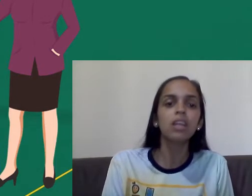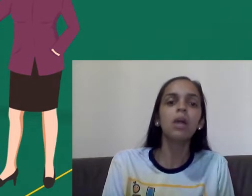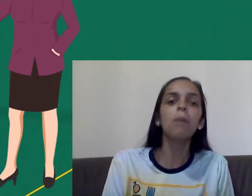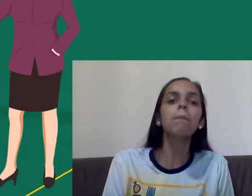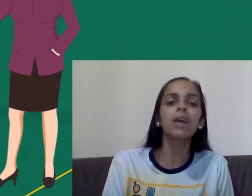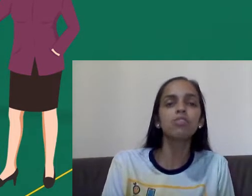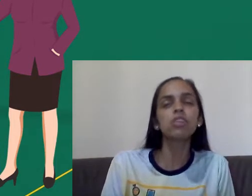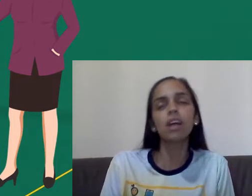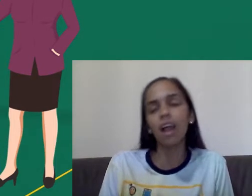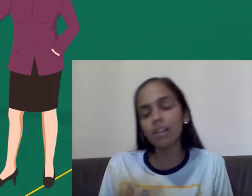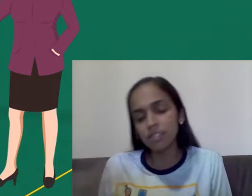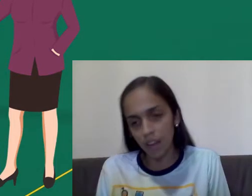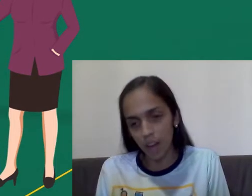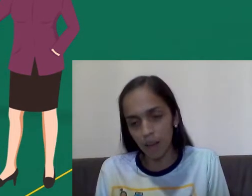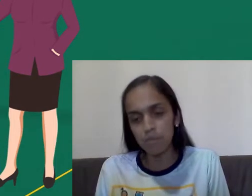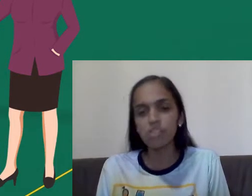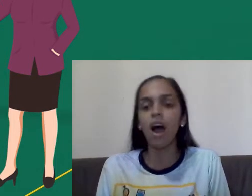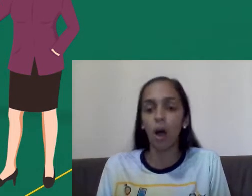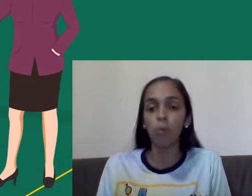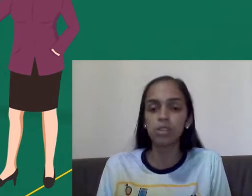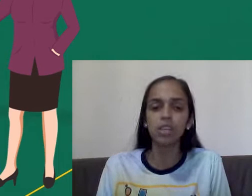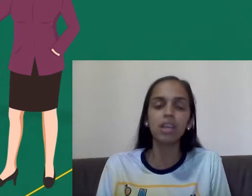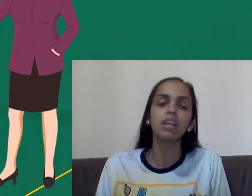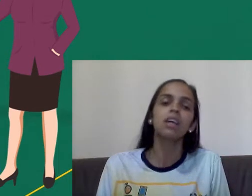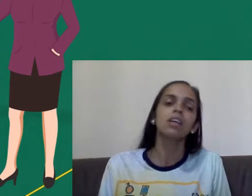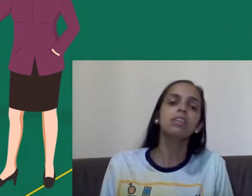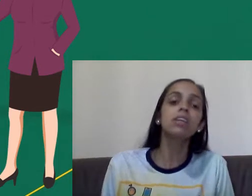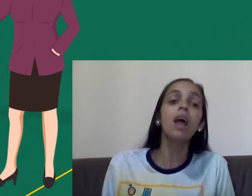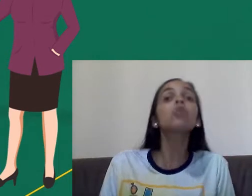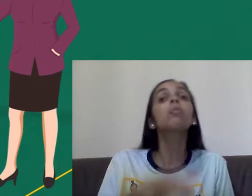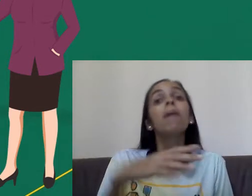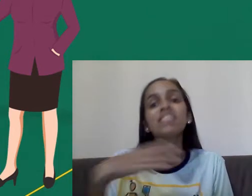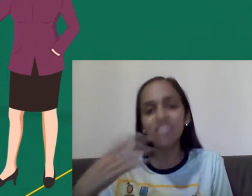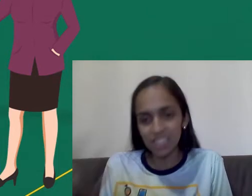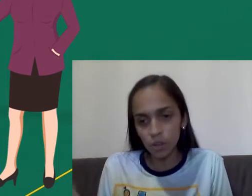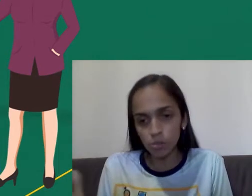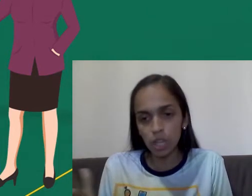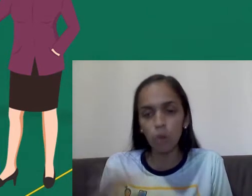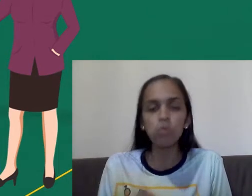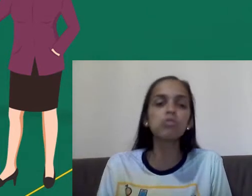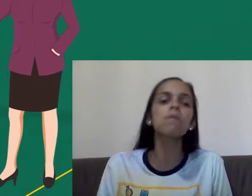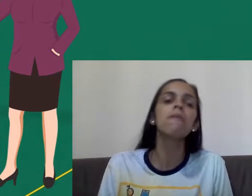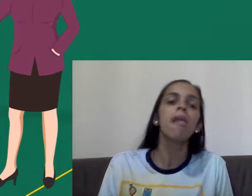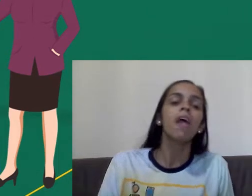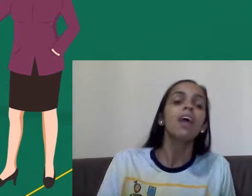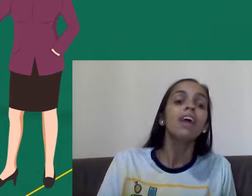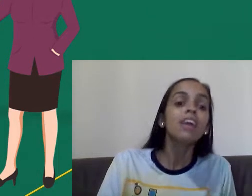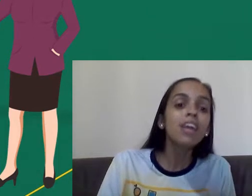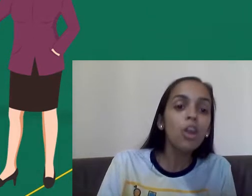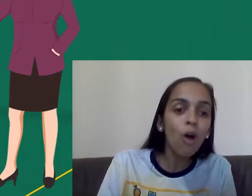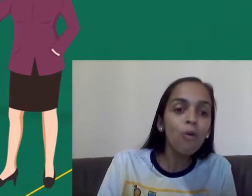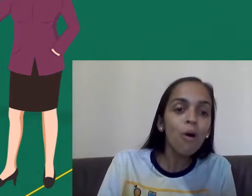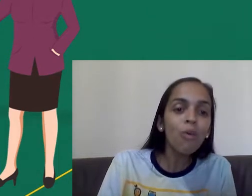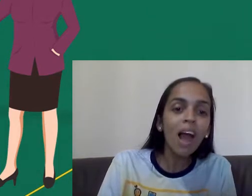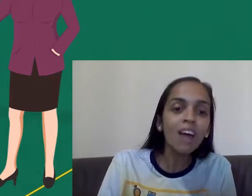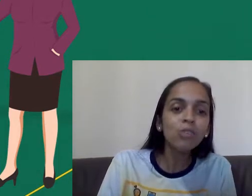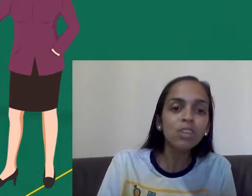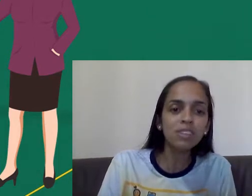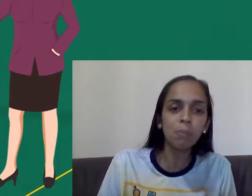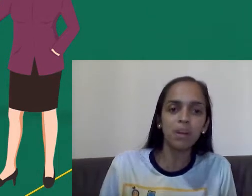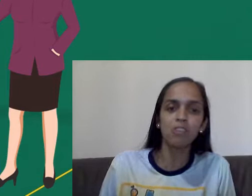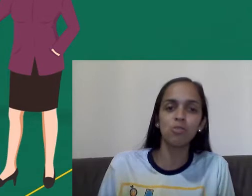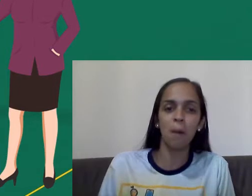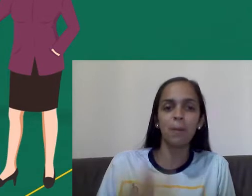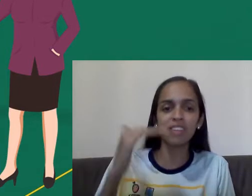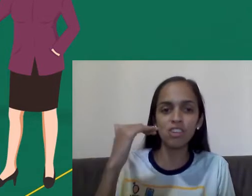bonito, né, um prédio de classe média alta, né, de alto padrão de luxo. E logo ao lado